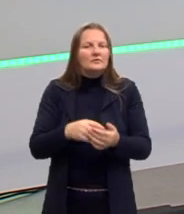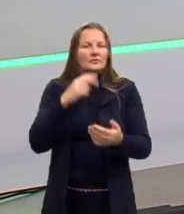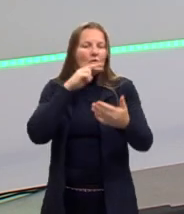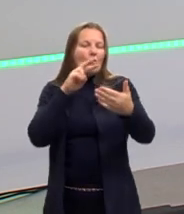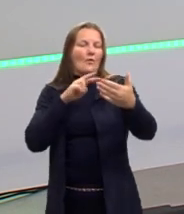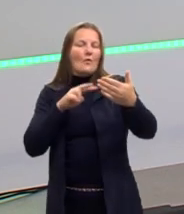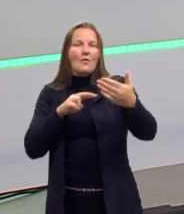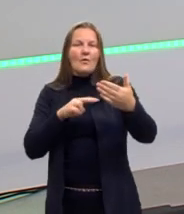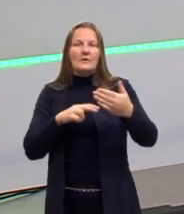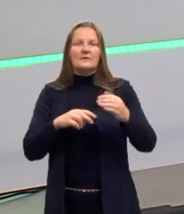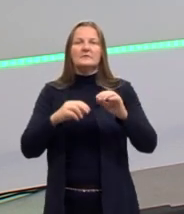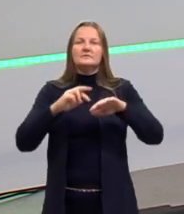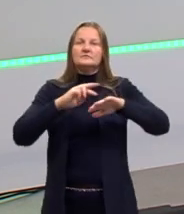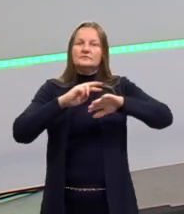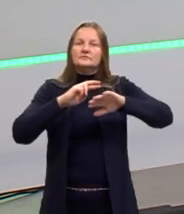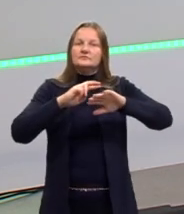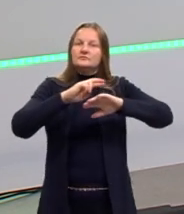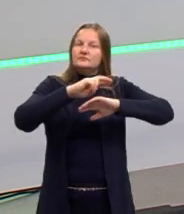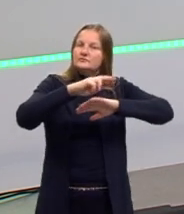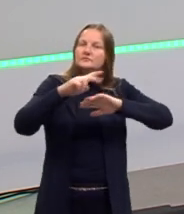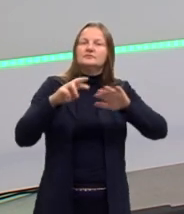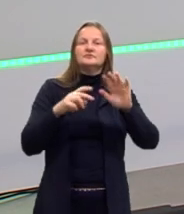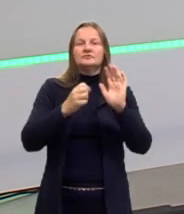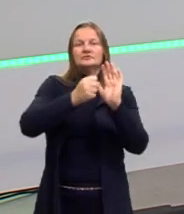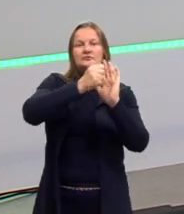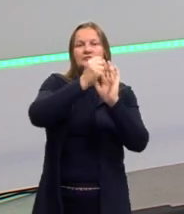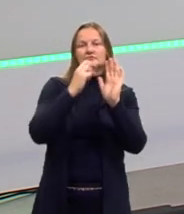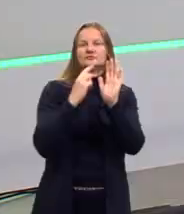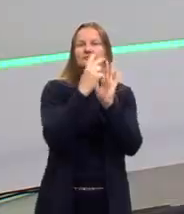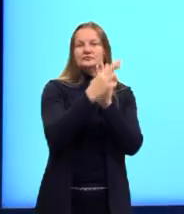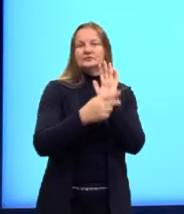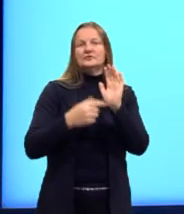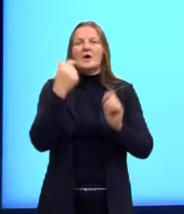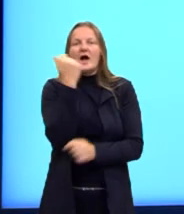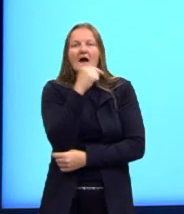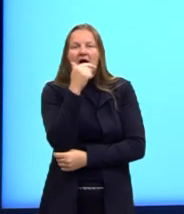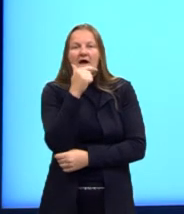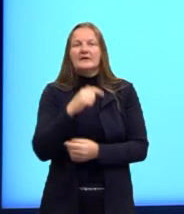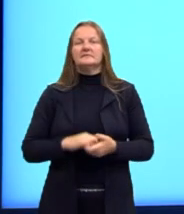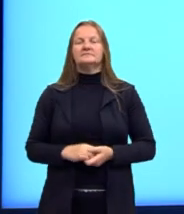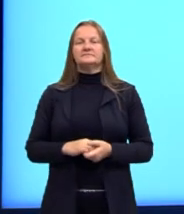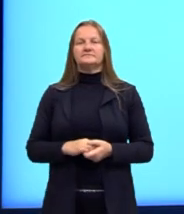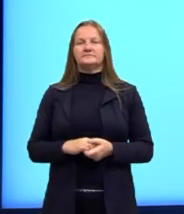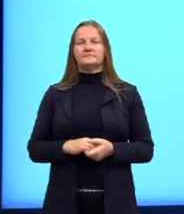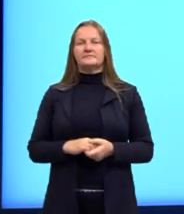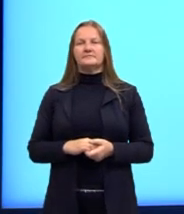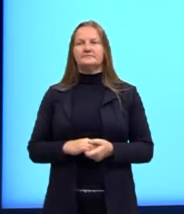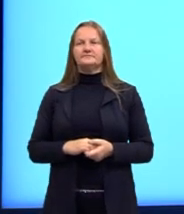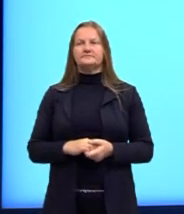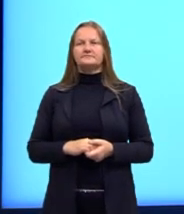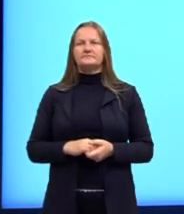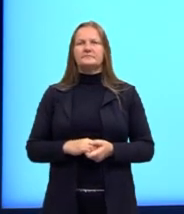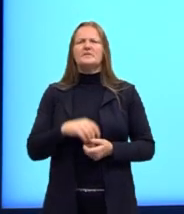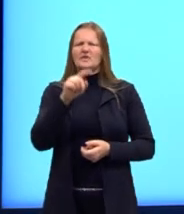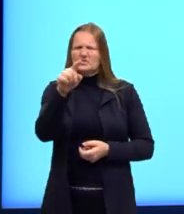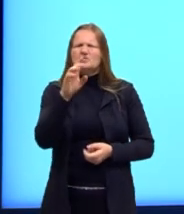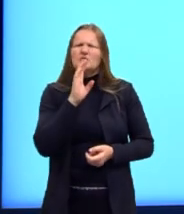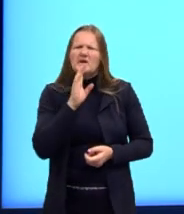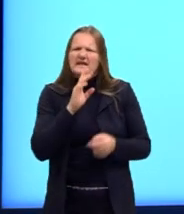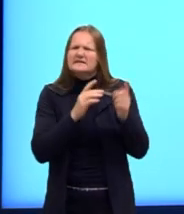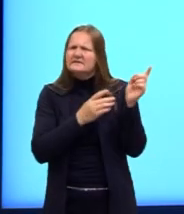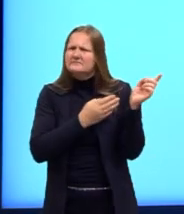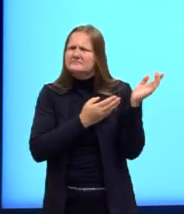olha gênero de humor tá você já ouviu a expressão humor negro